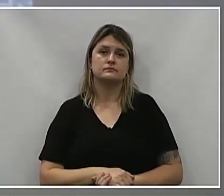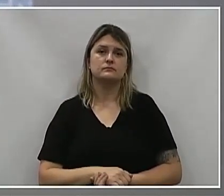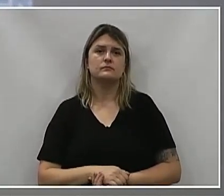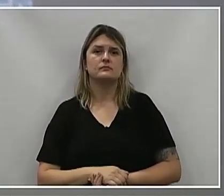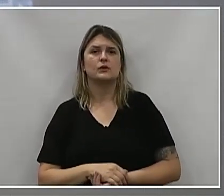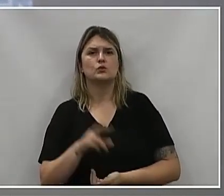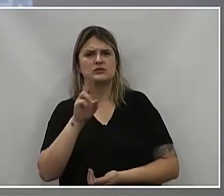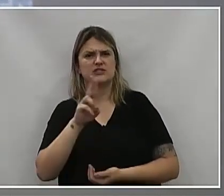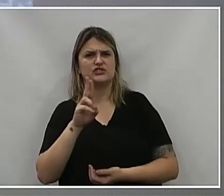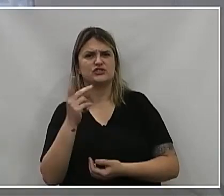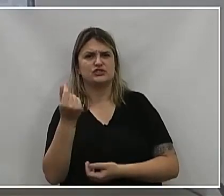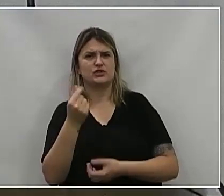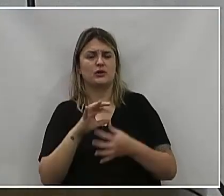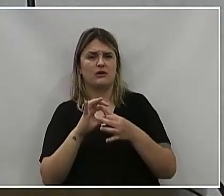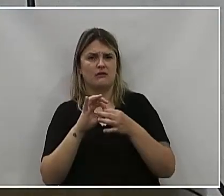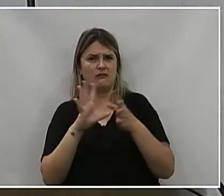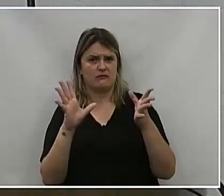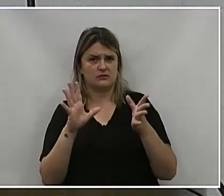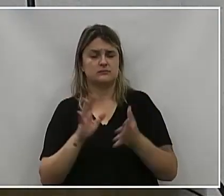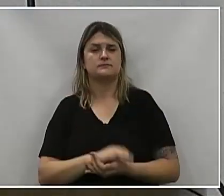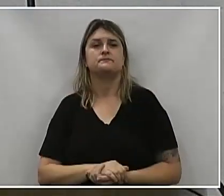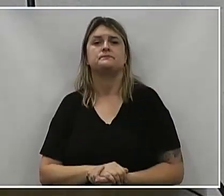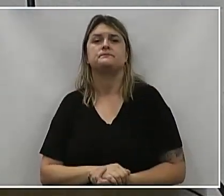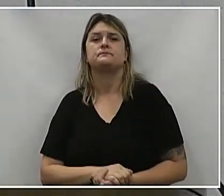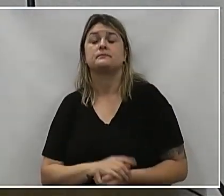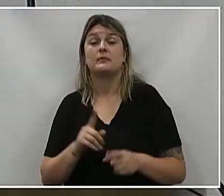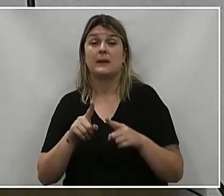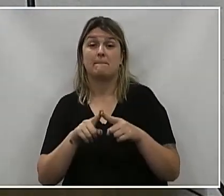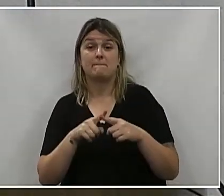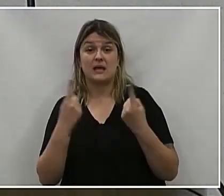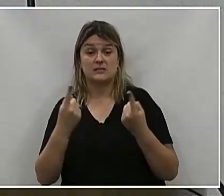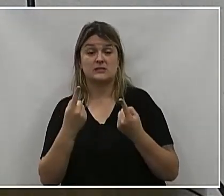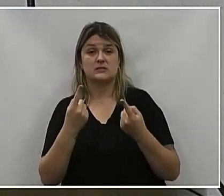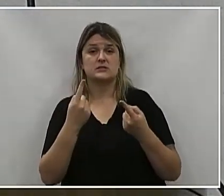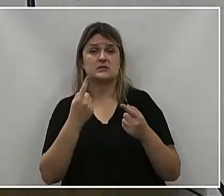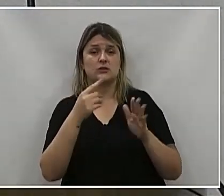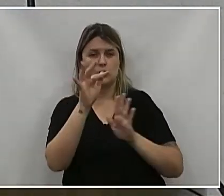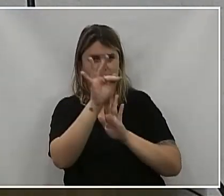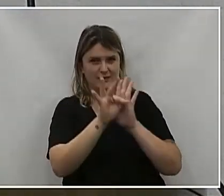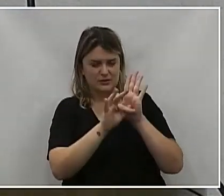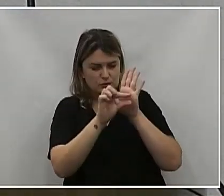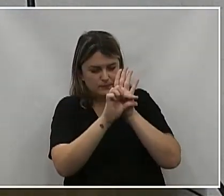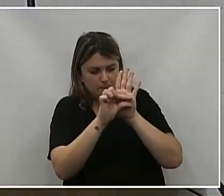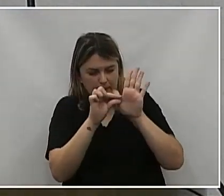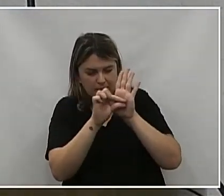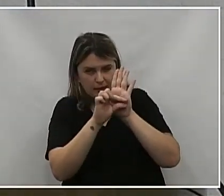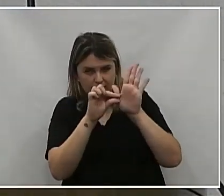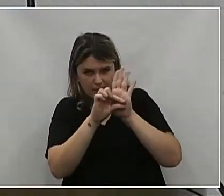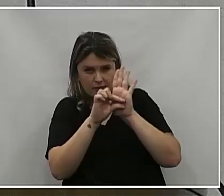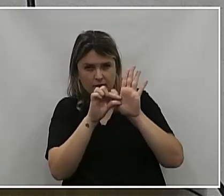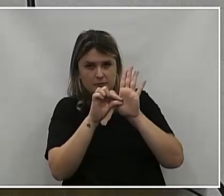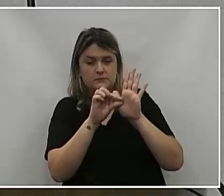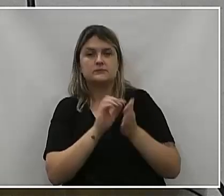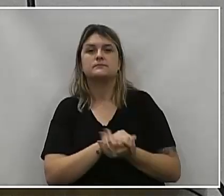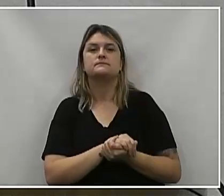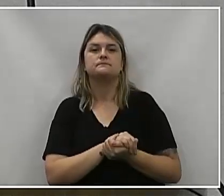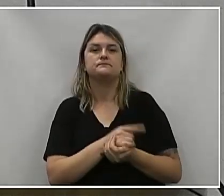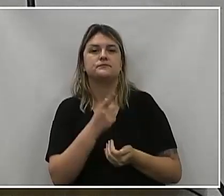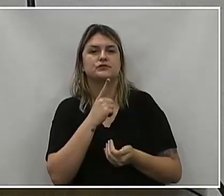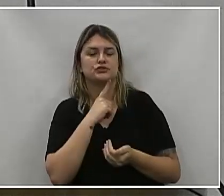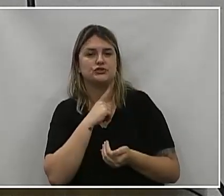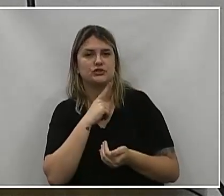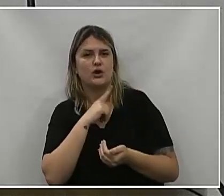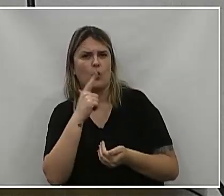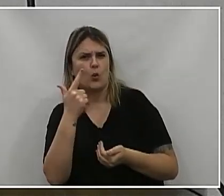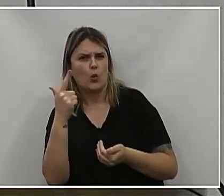recursos livres, né? Mas, numa das cláusulas aí desse contrato, nós tínhamos